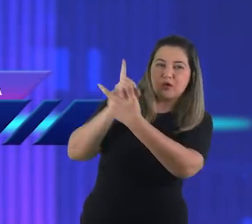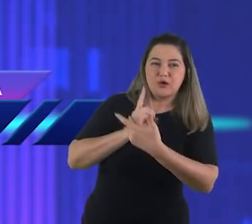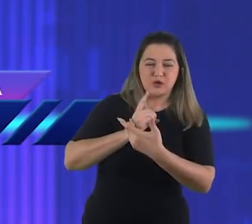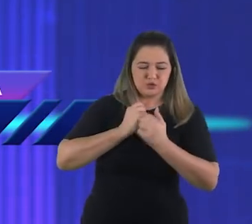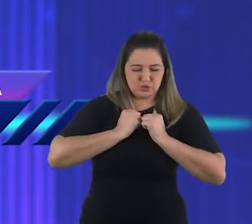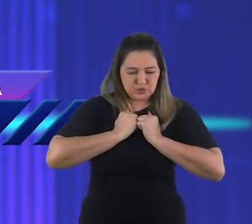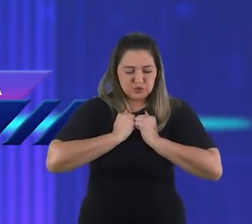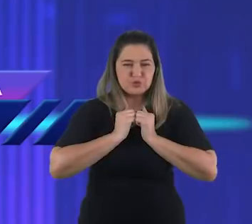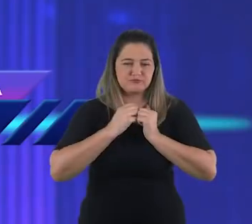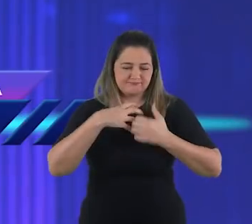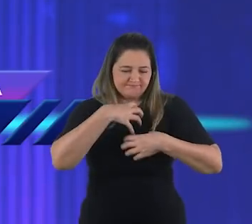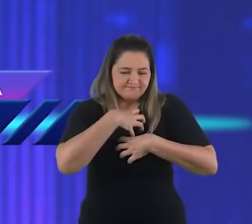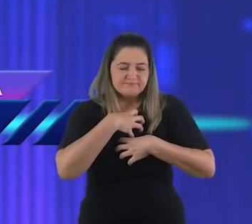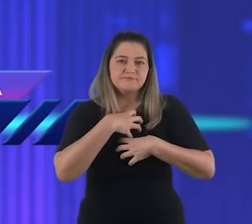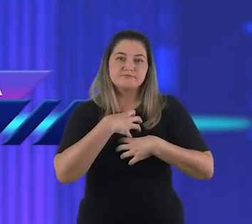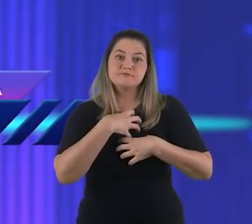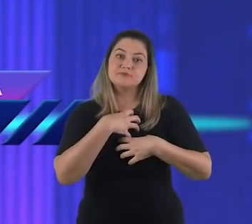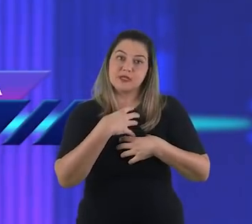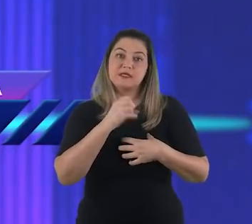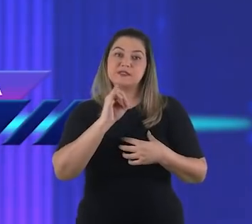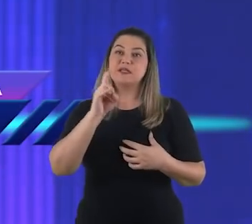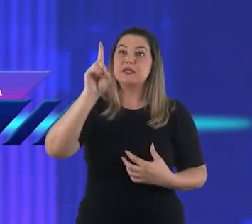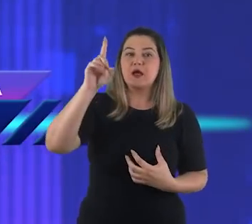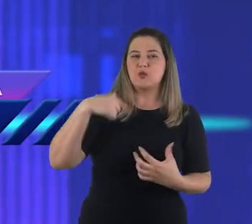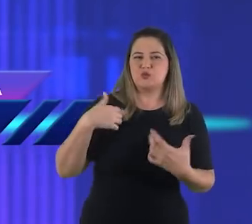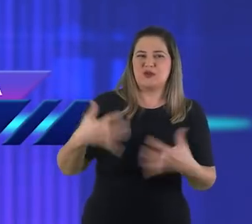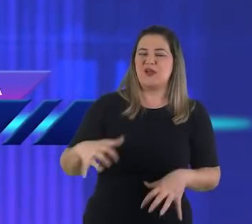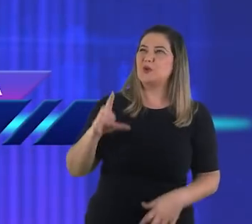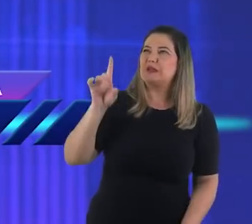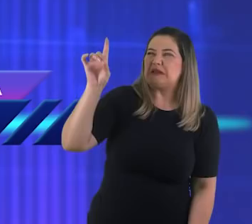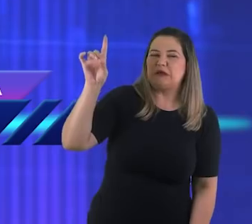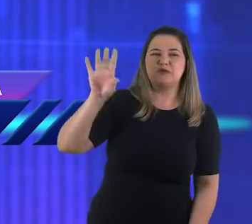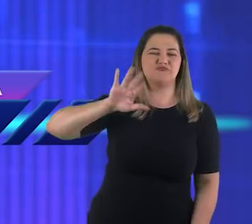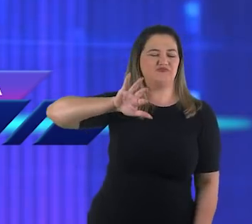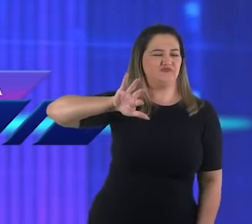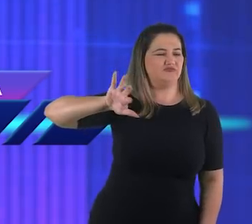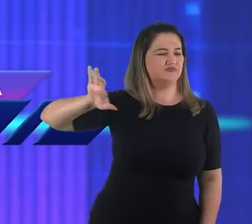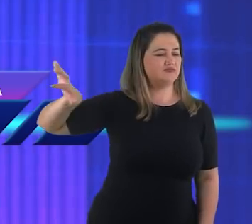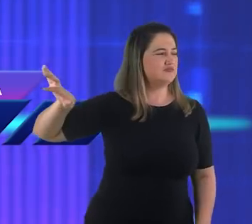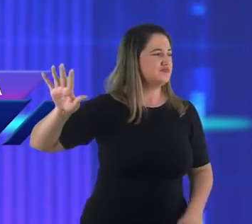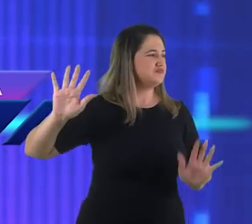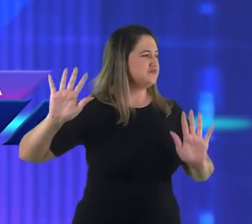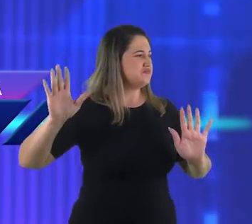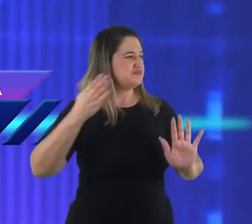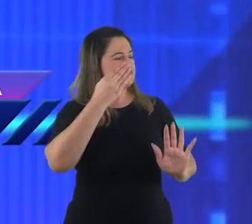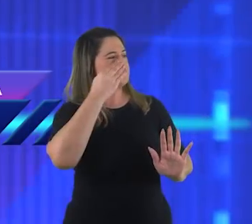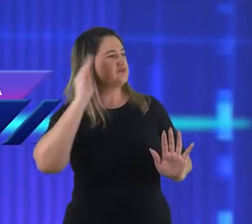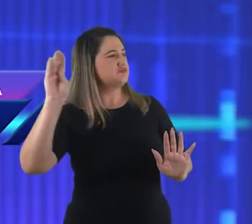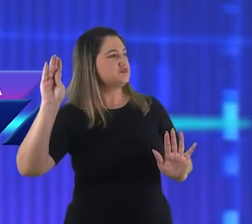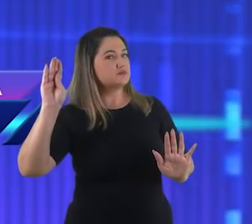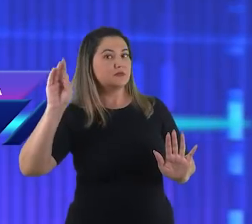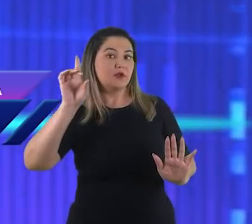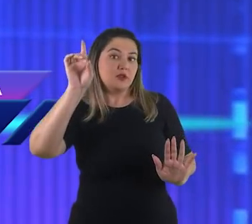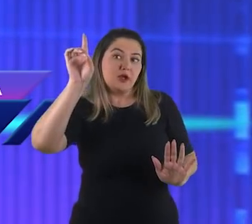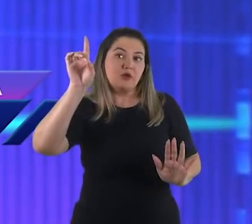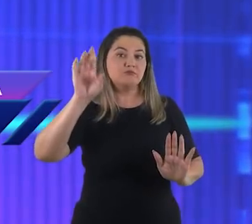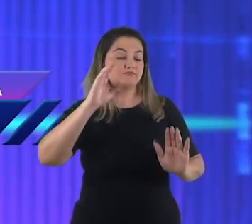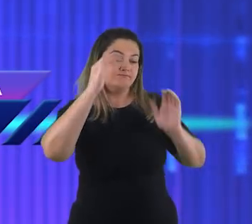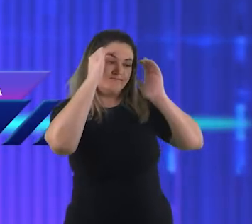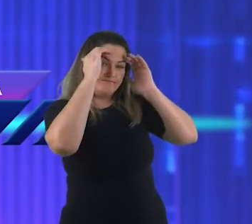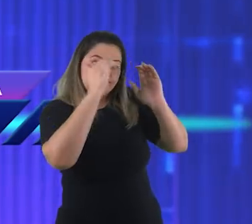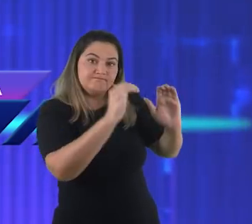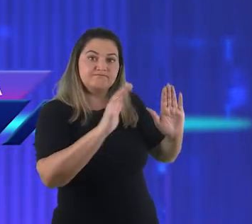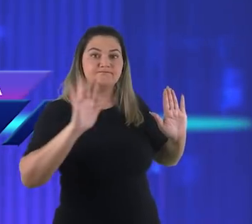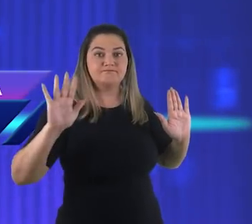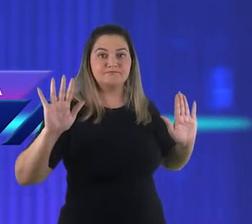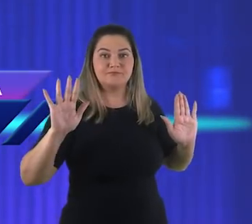estará dentro de você. Agora, se você coloca Deus para fora de você, Deus ficará do lado de fora. Ele